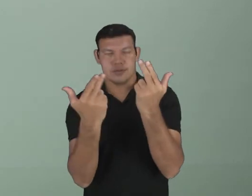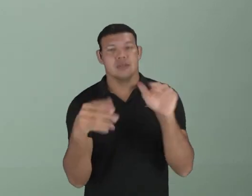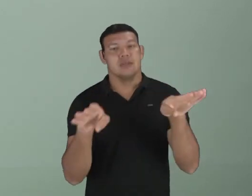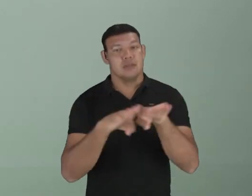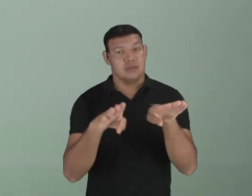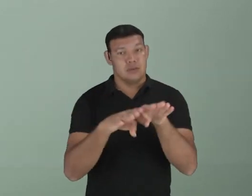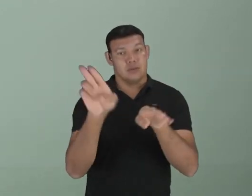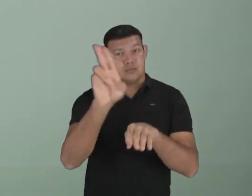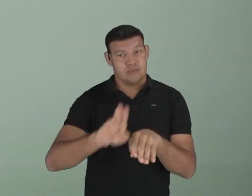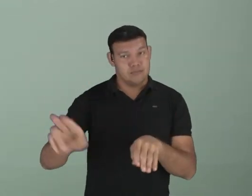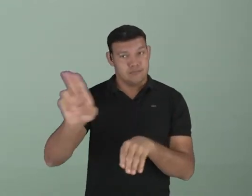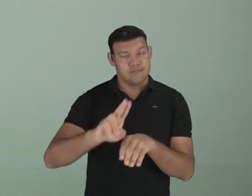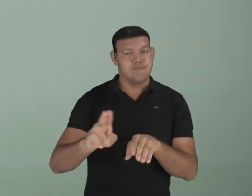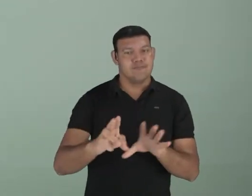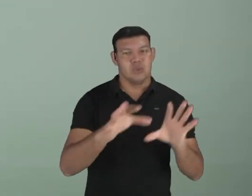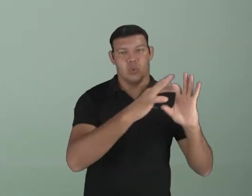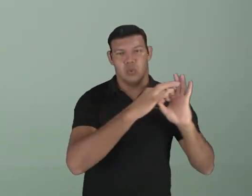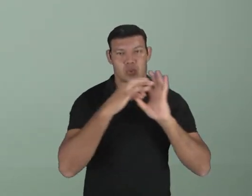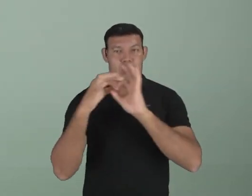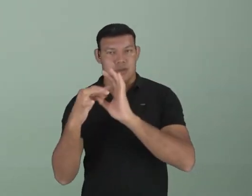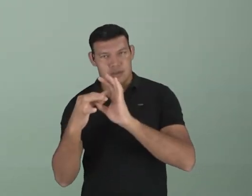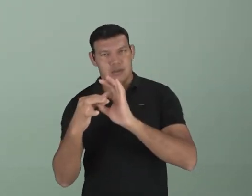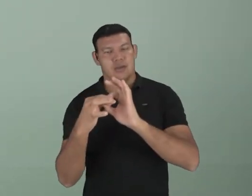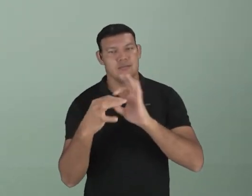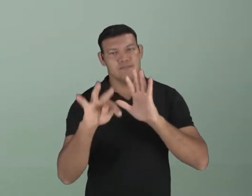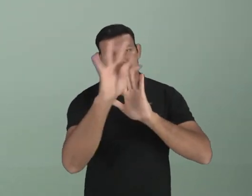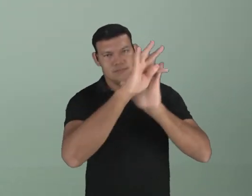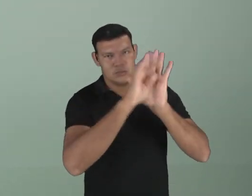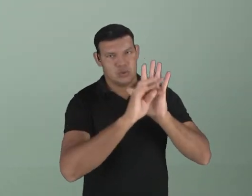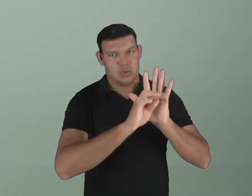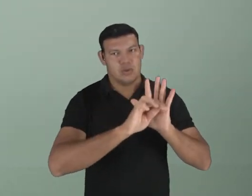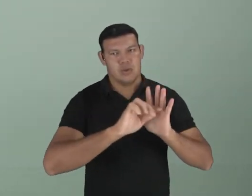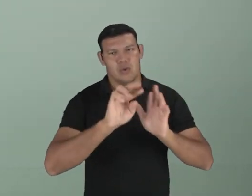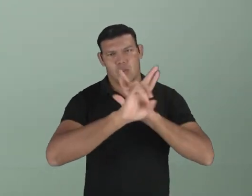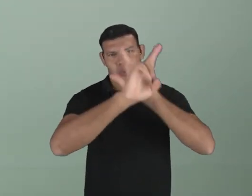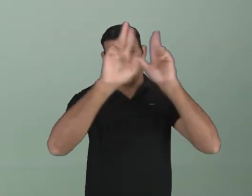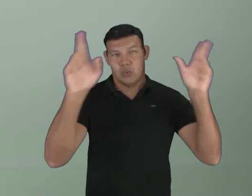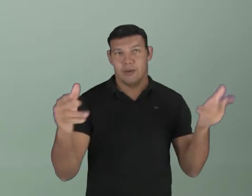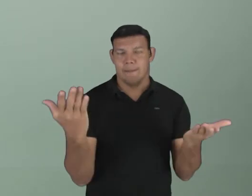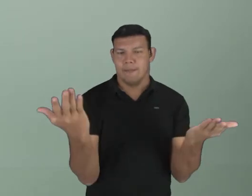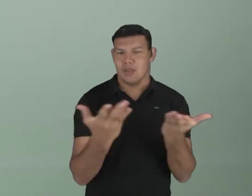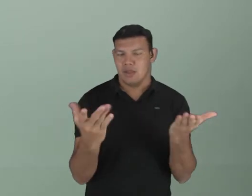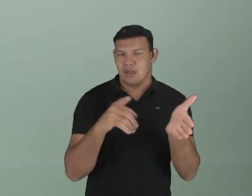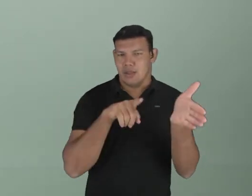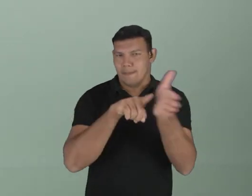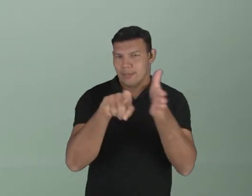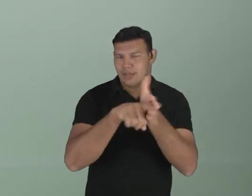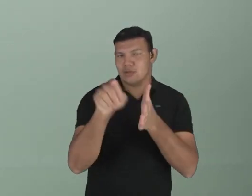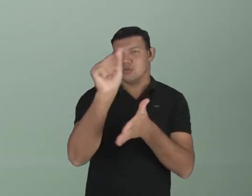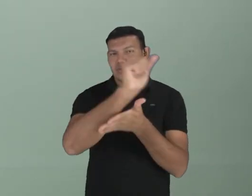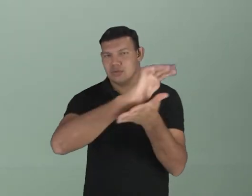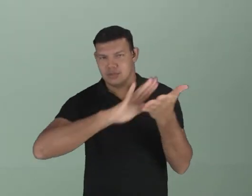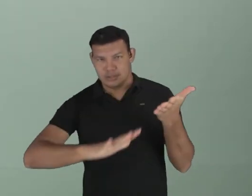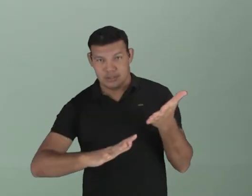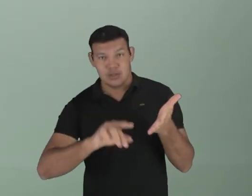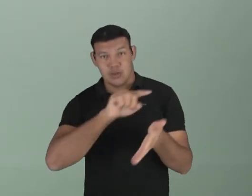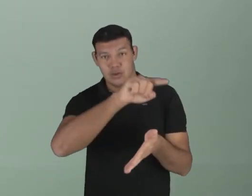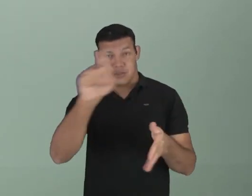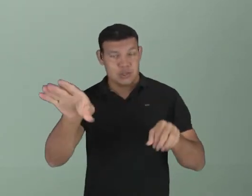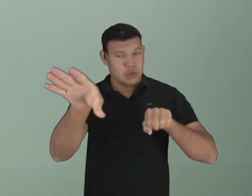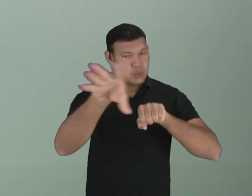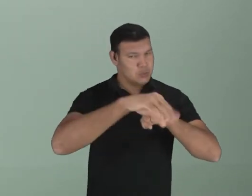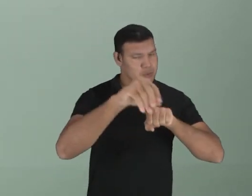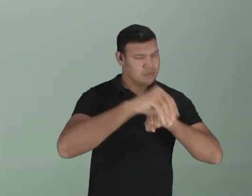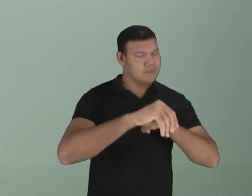trabalhar esta temática em diferentes tipos de texto. Agora, nós vamos responder uma pergunta no nosso Exercitando para ver se você